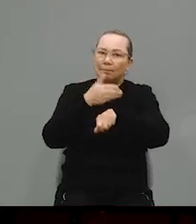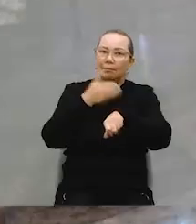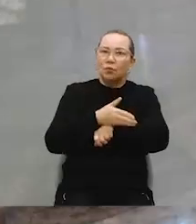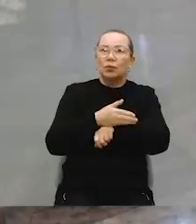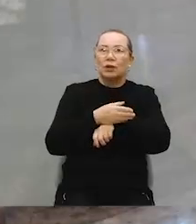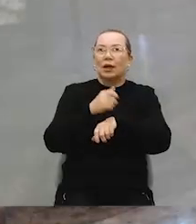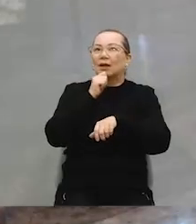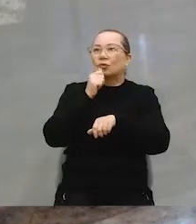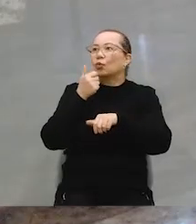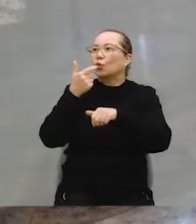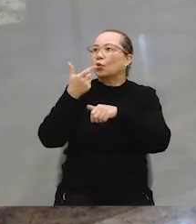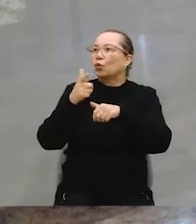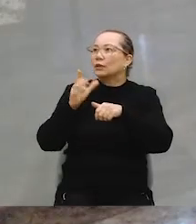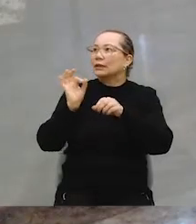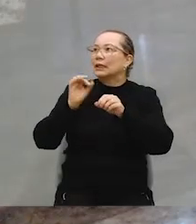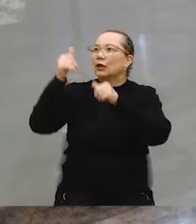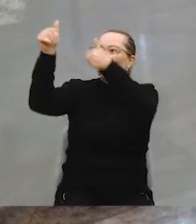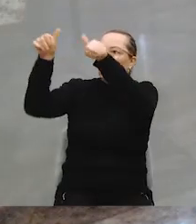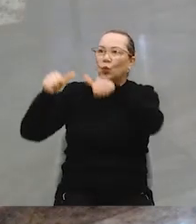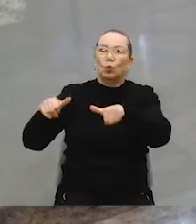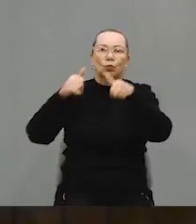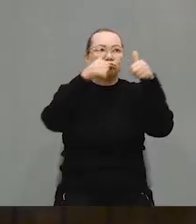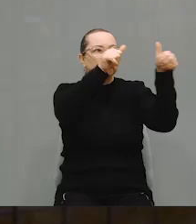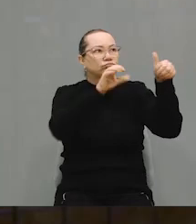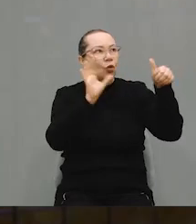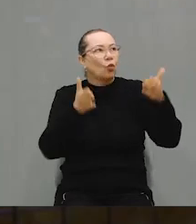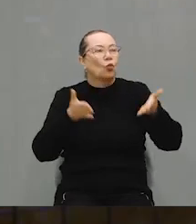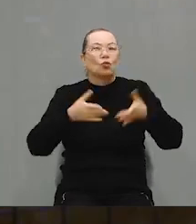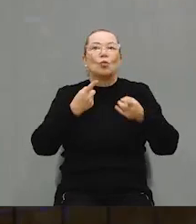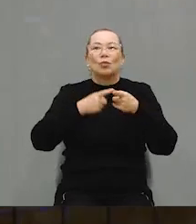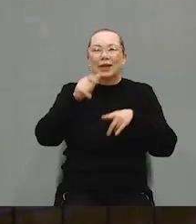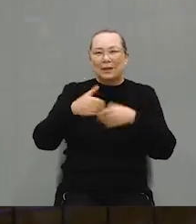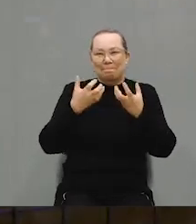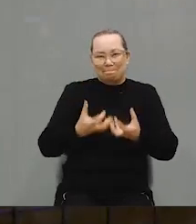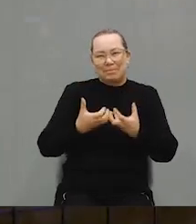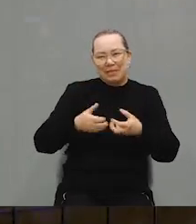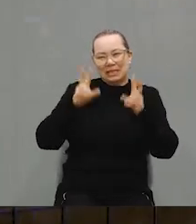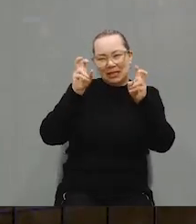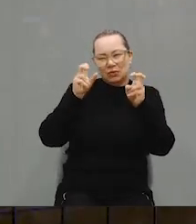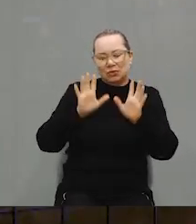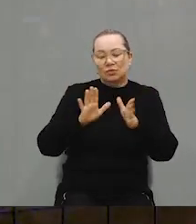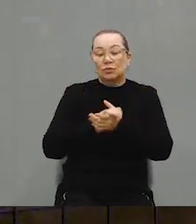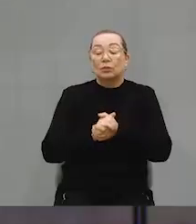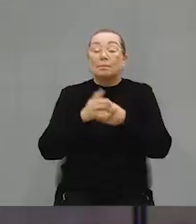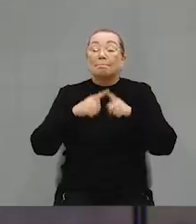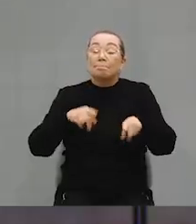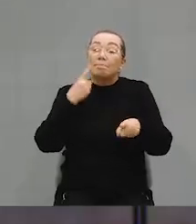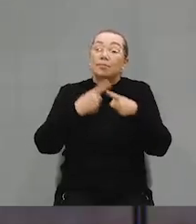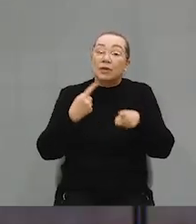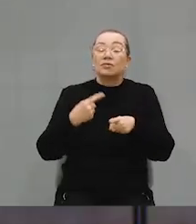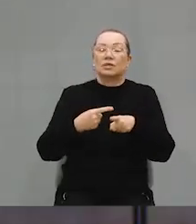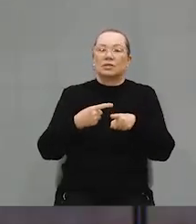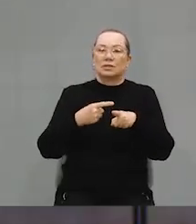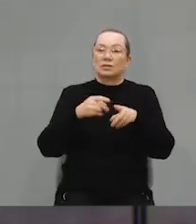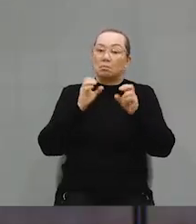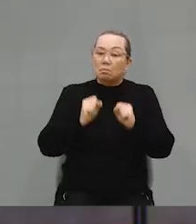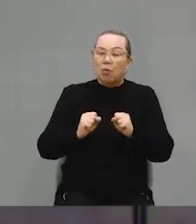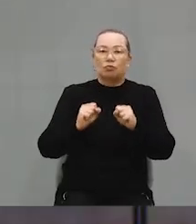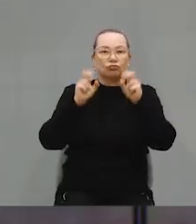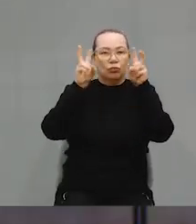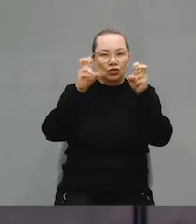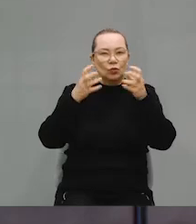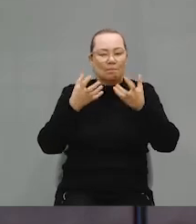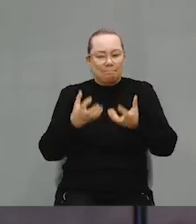aqui na exposição, porque eu acho que é muito pesado esse tema para a exposição. Mas, assim, ó, às vezes, mesmo um assunto pesado, ela